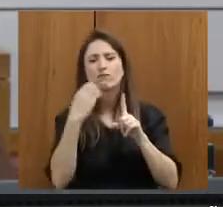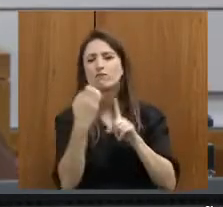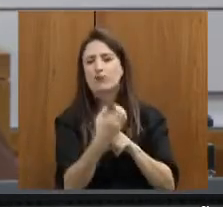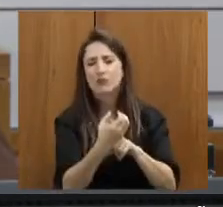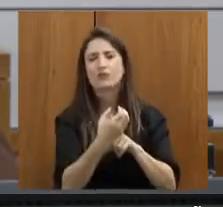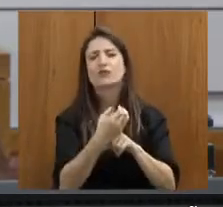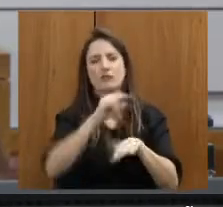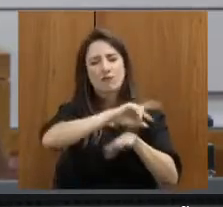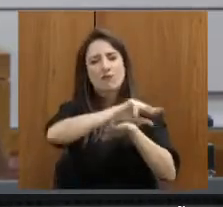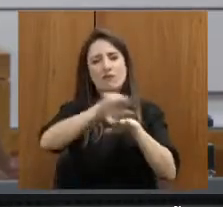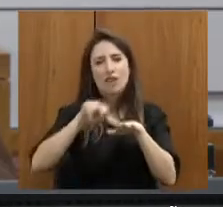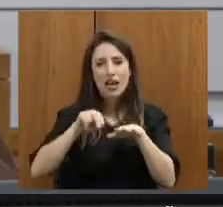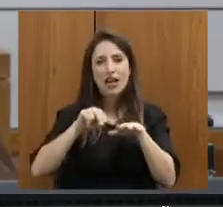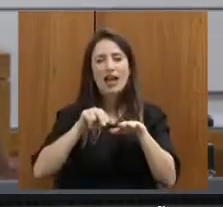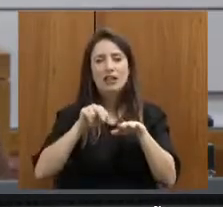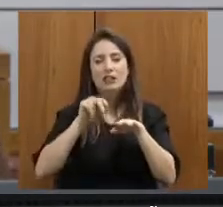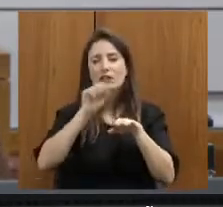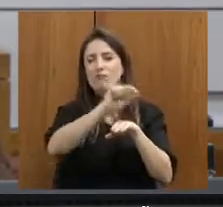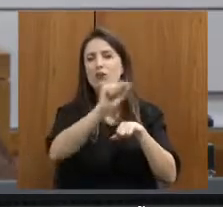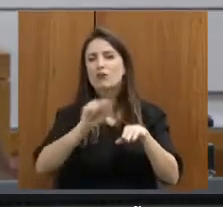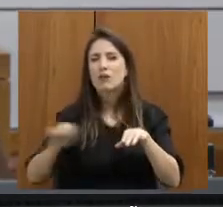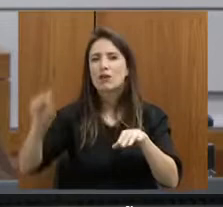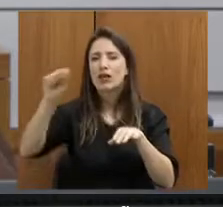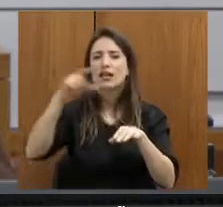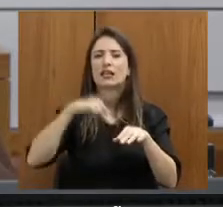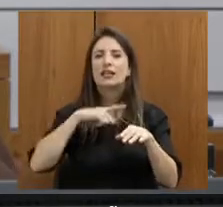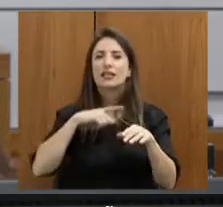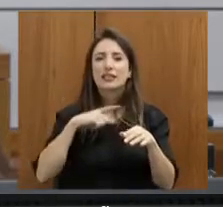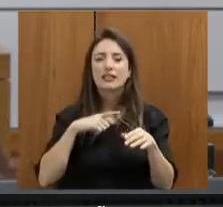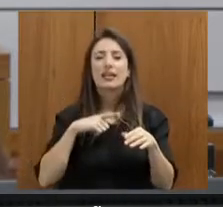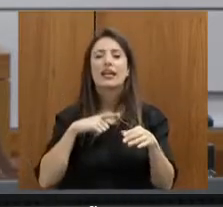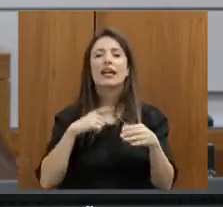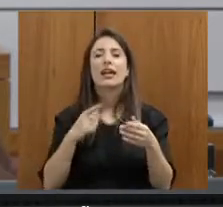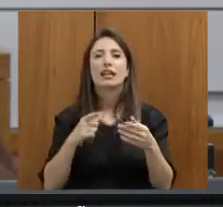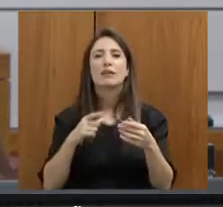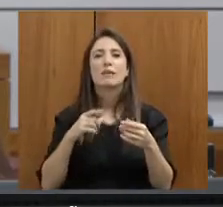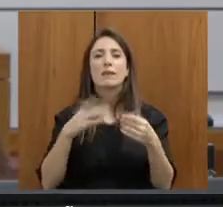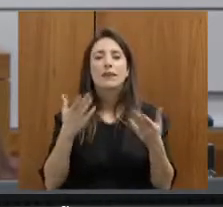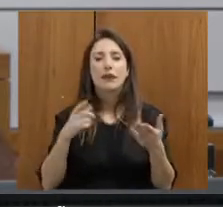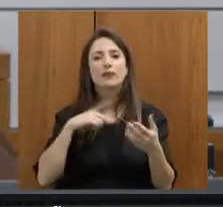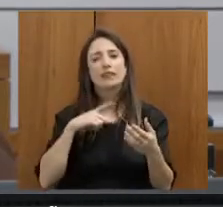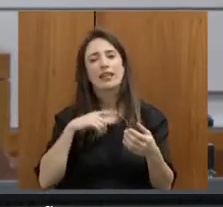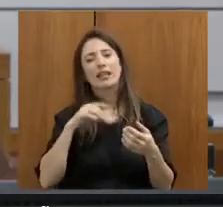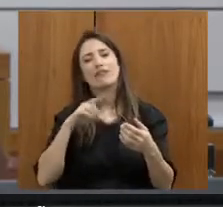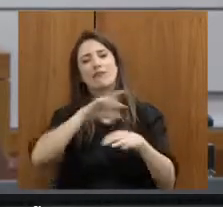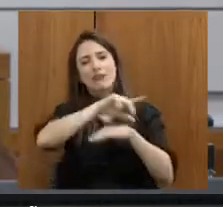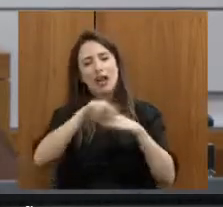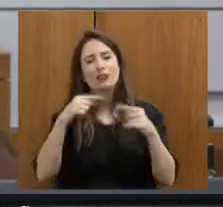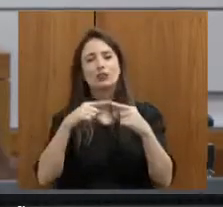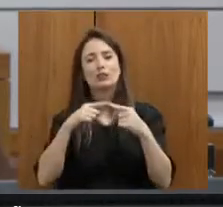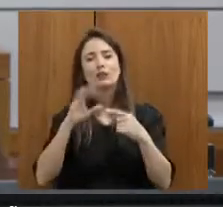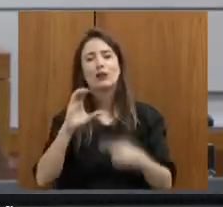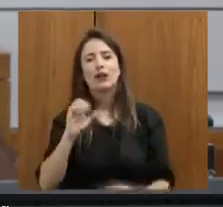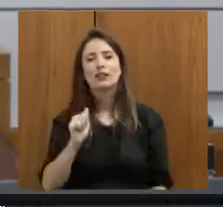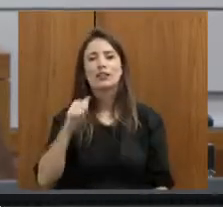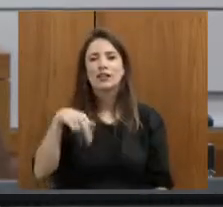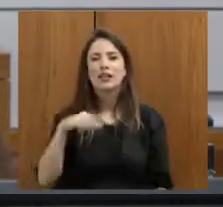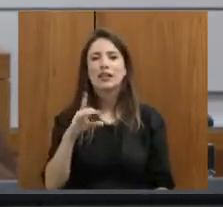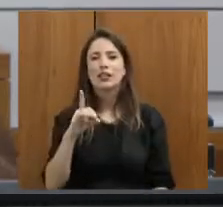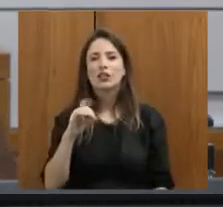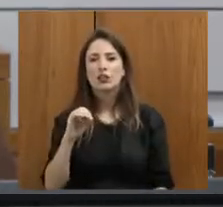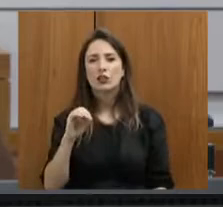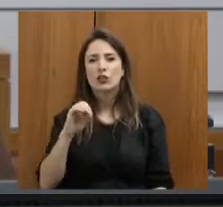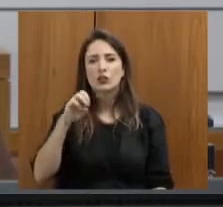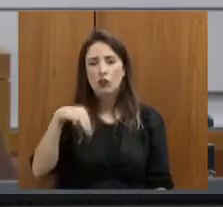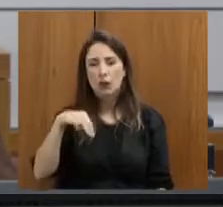quieto né aí povo é Oi gente povo é a fon eoa fon quan domblé de que tu